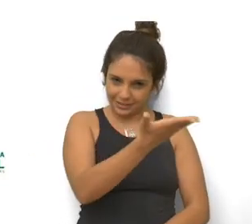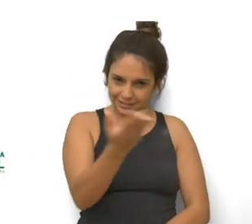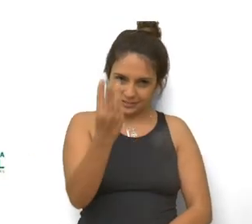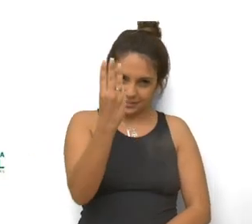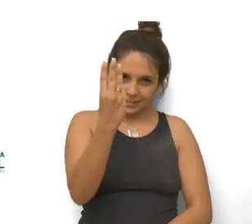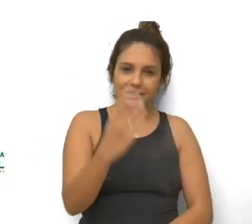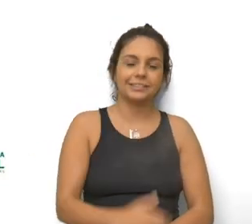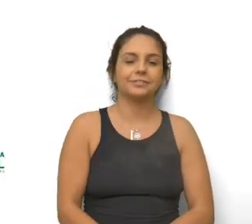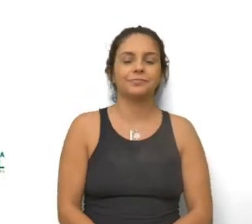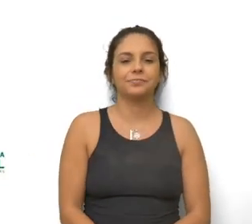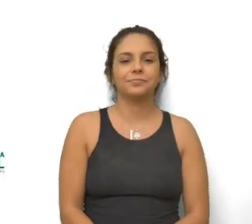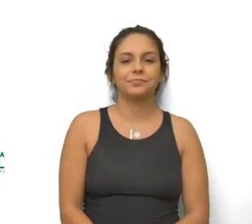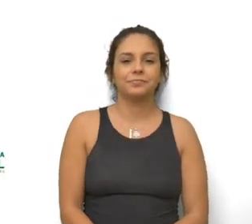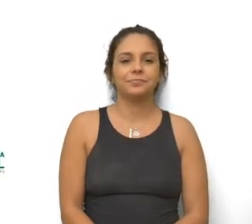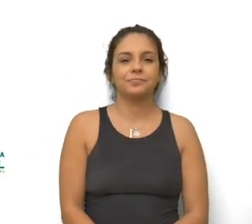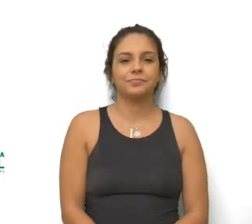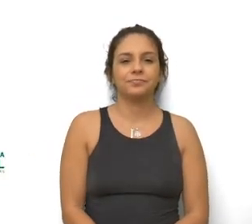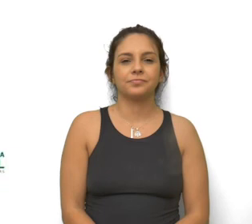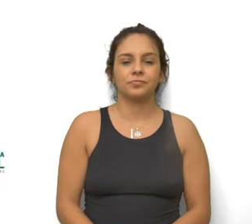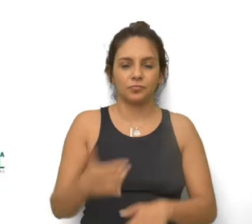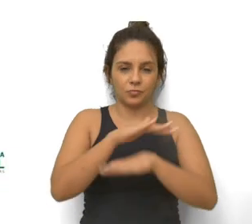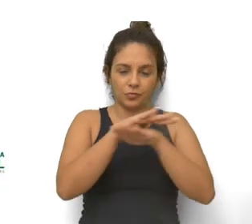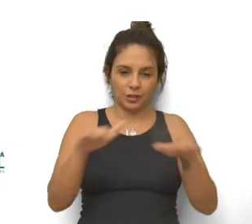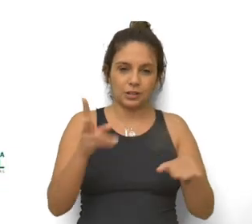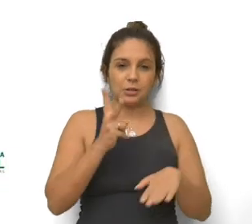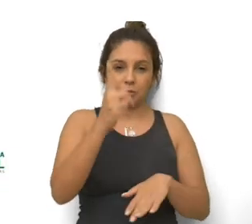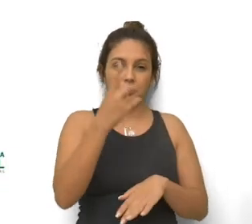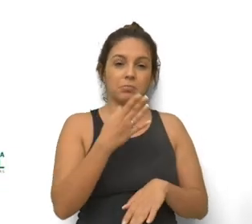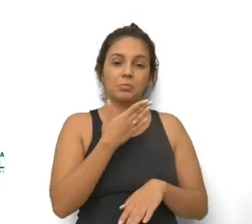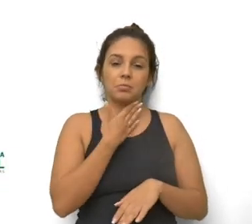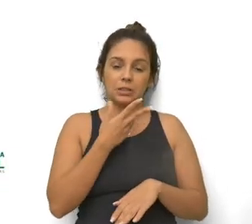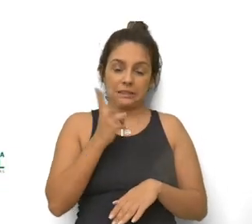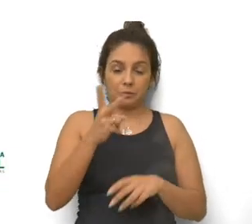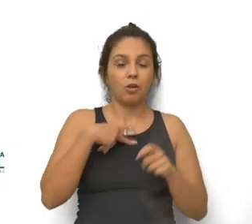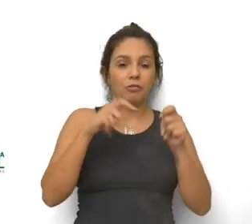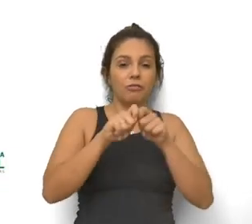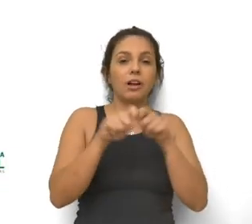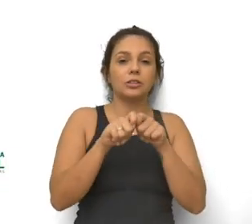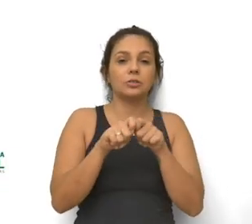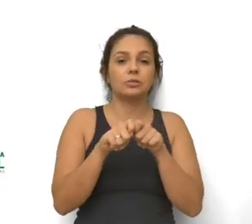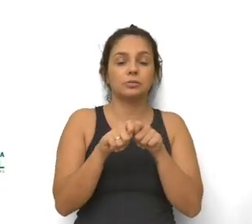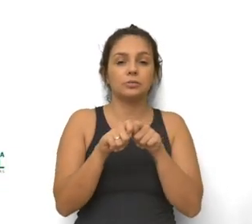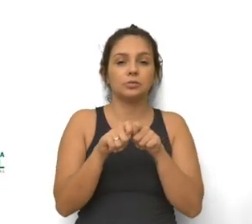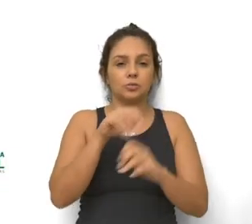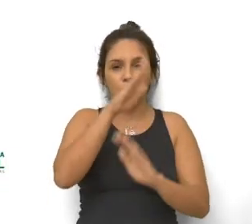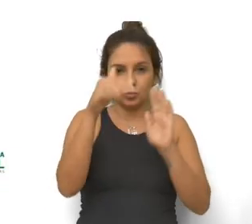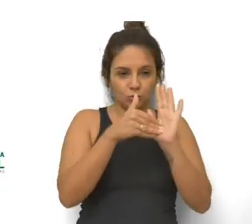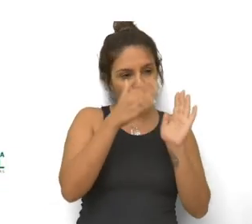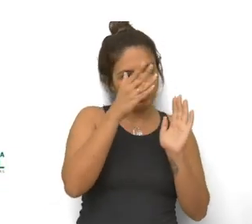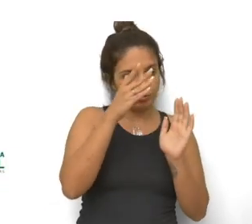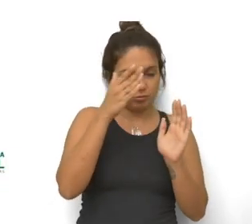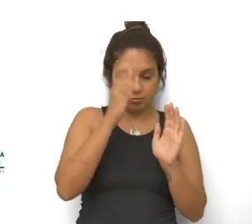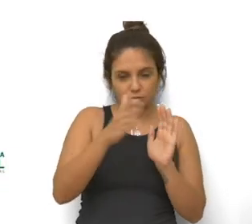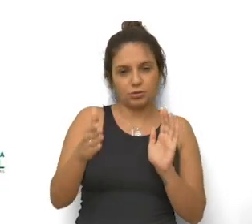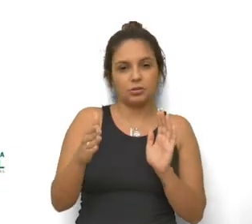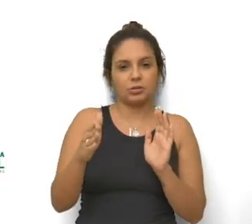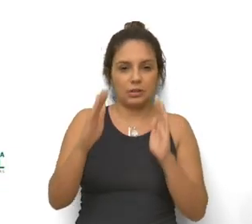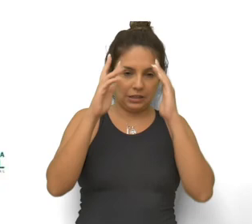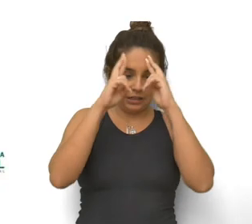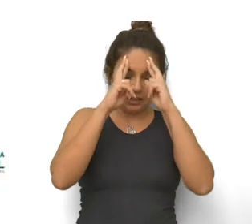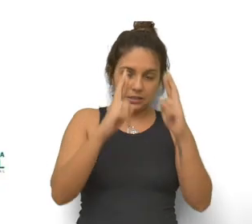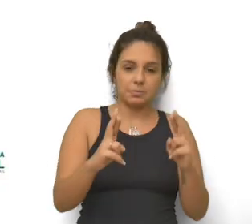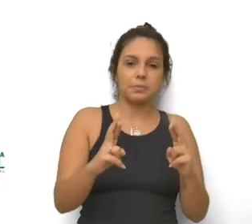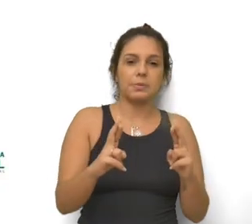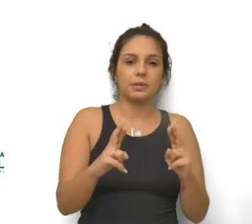obrigado. Eu vou encerrar o Sempre um Papo como tenho feito todas as edições em